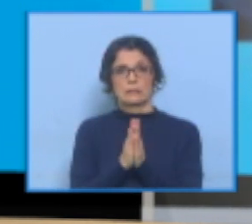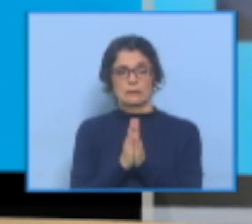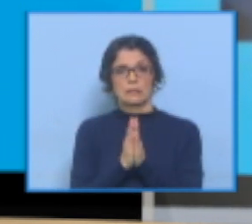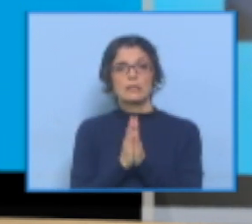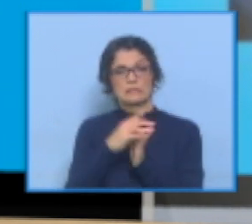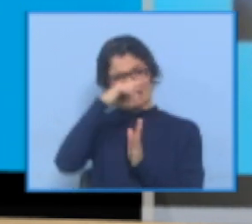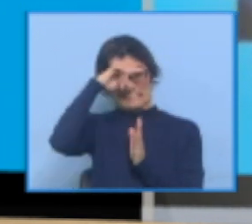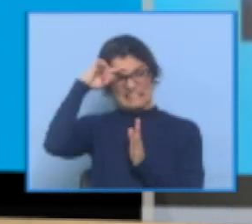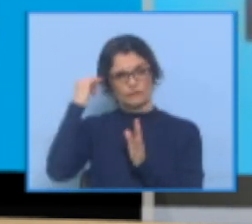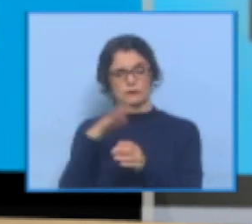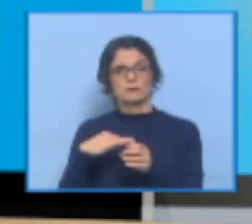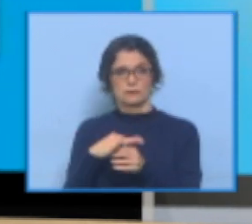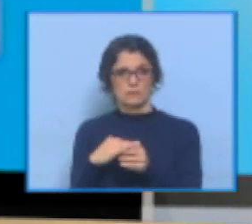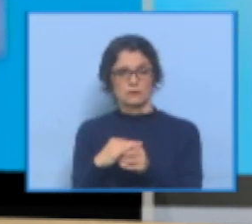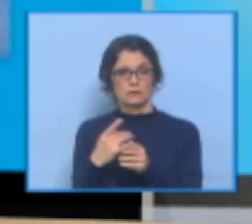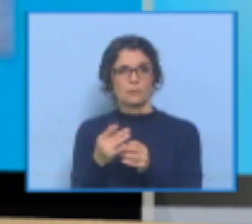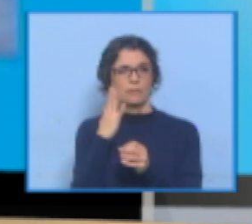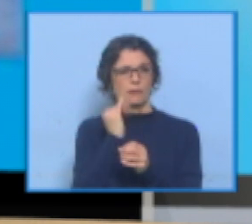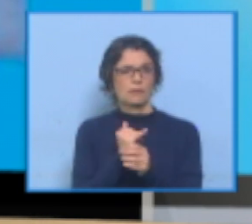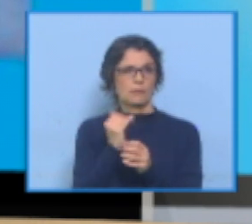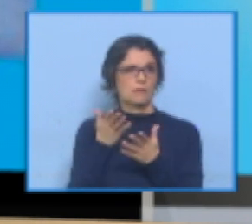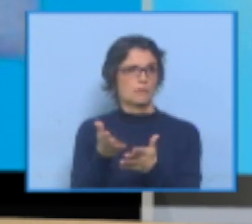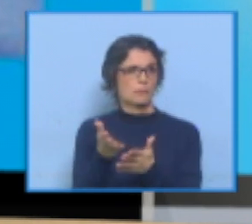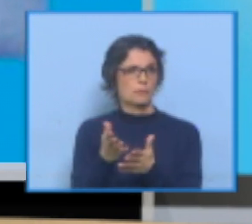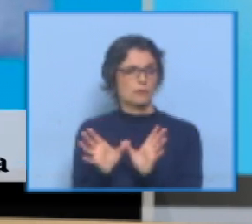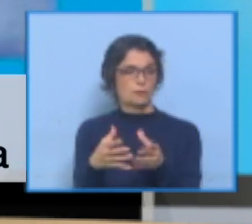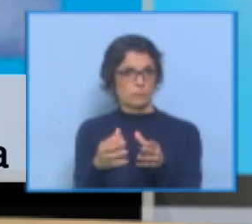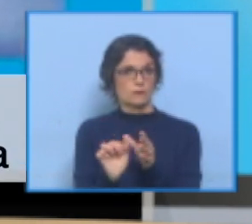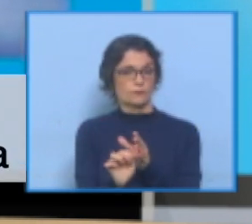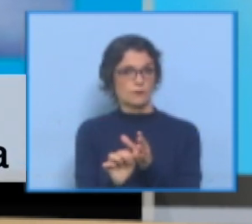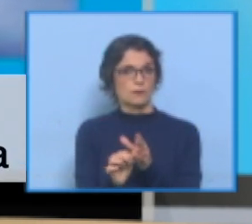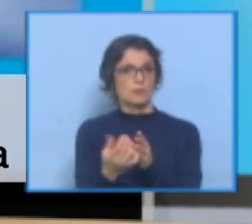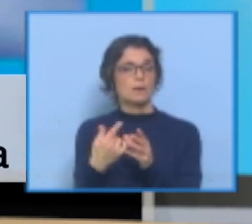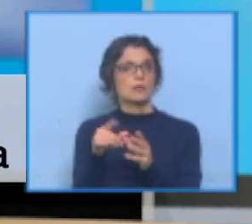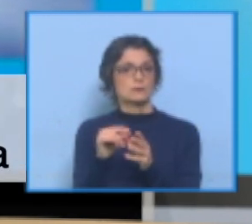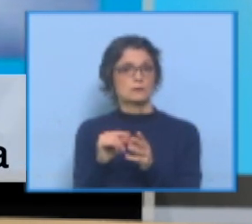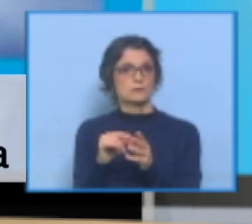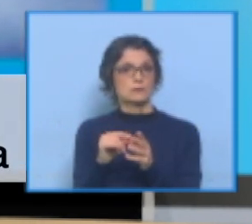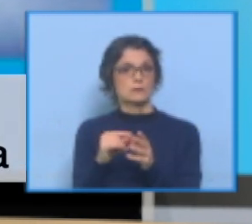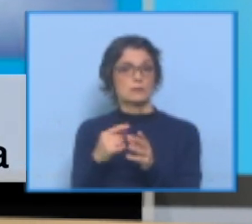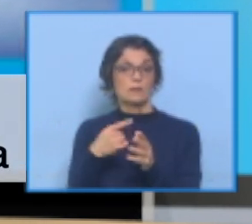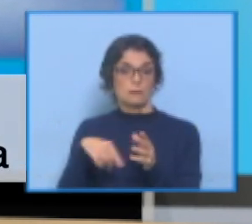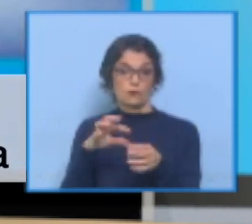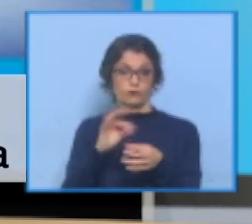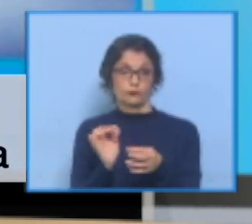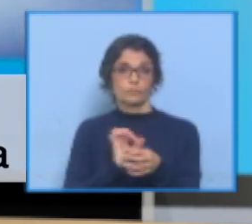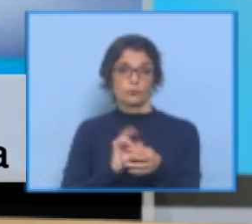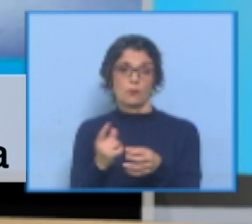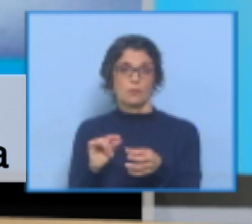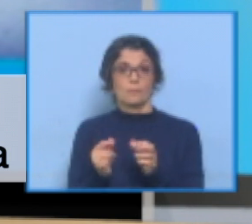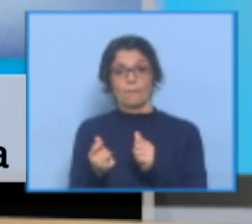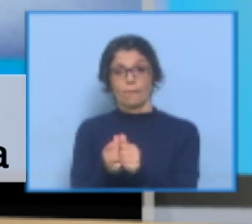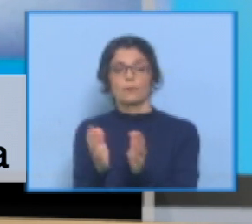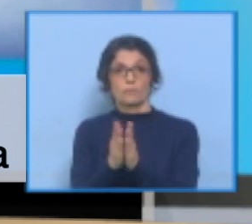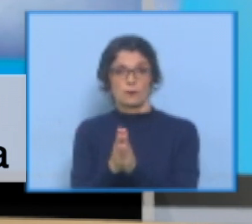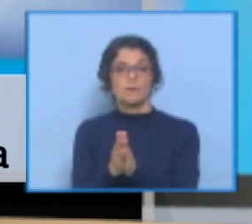situação dificílima, a tentar ajudar também a própria comunidade, e a AIS também está junto a esta Igreja, a ajudar na subsistência dos sacerdotes, das irmãs,